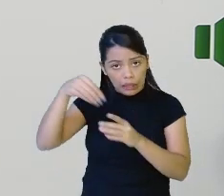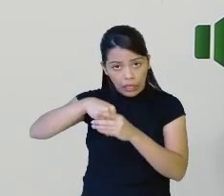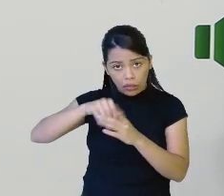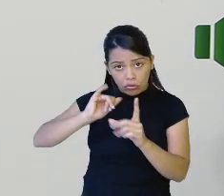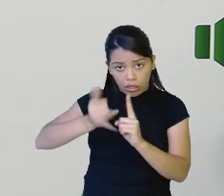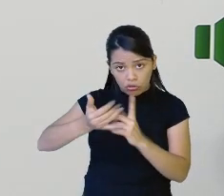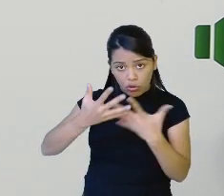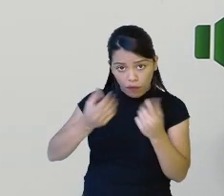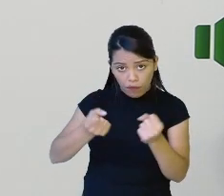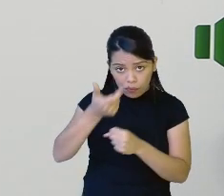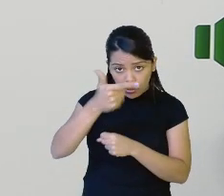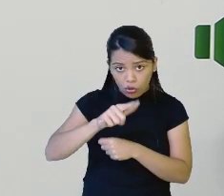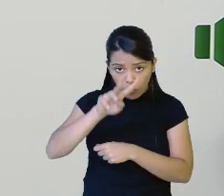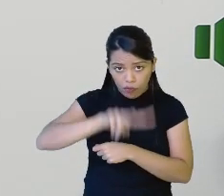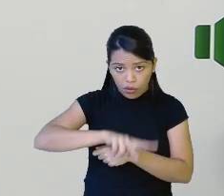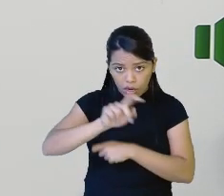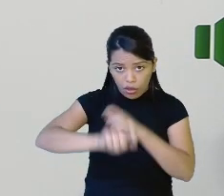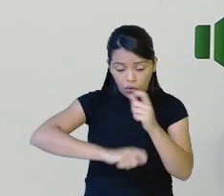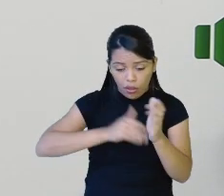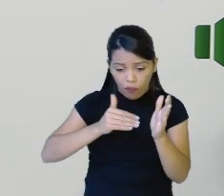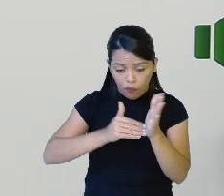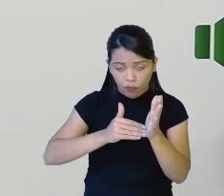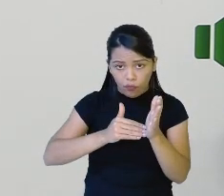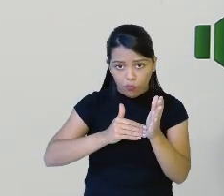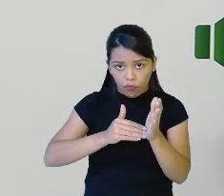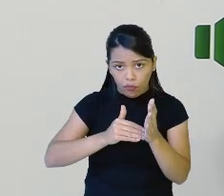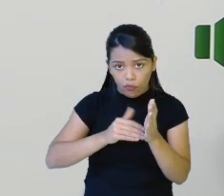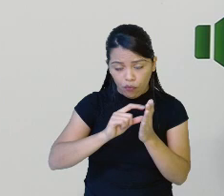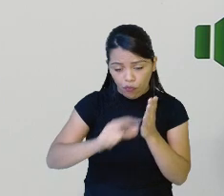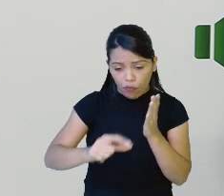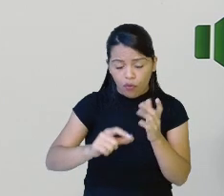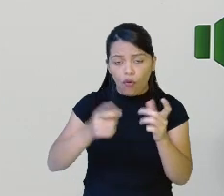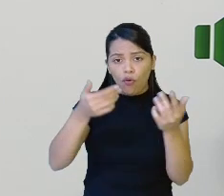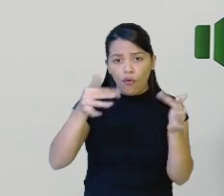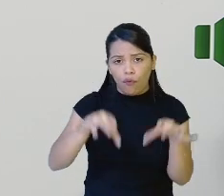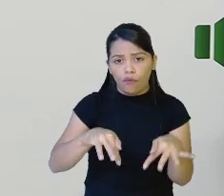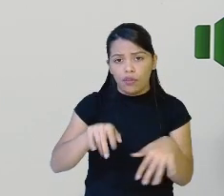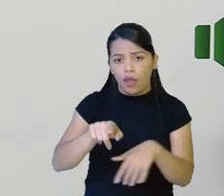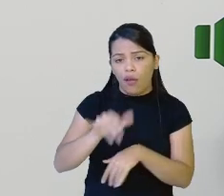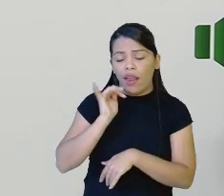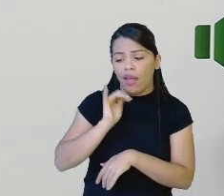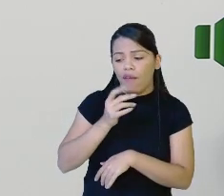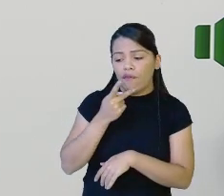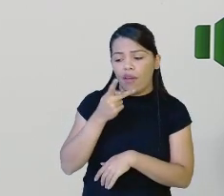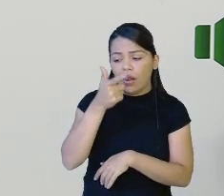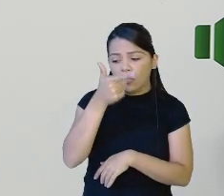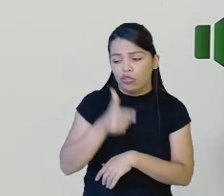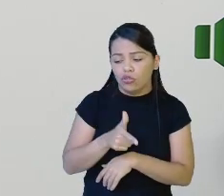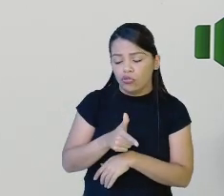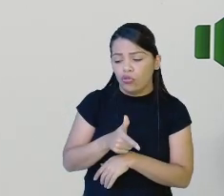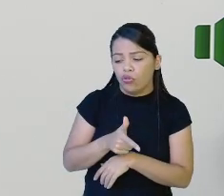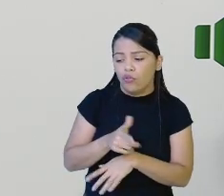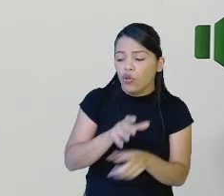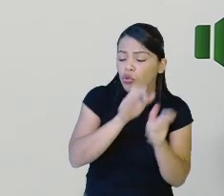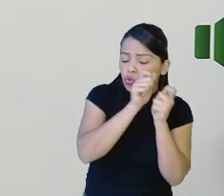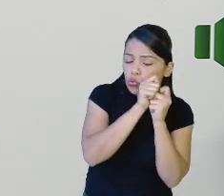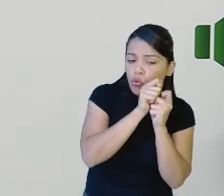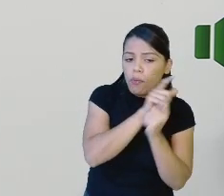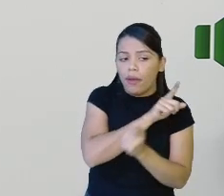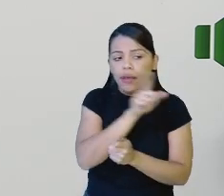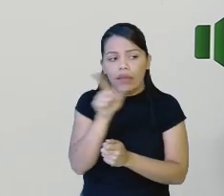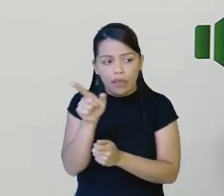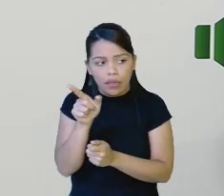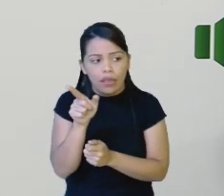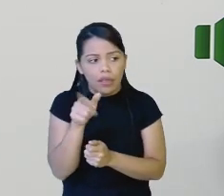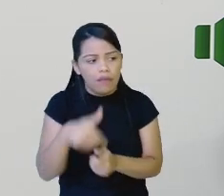vamos repetir aqui, o finalzinho. Ela repete exasperada, durma, ele insiste, e